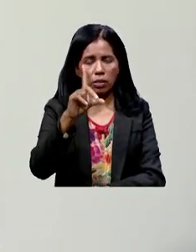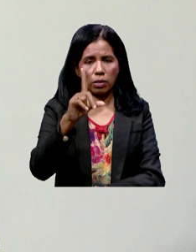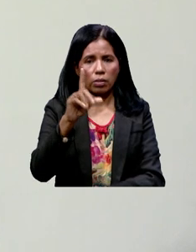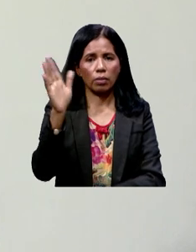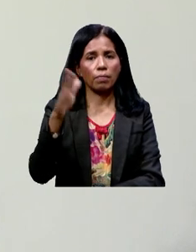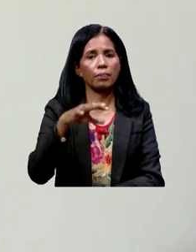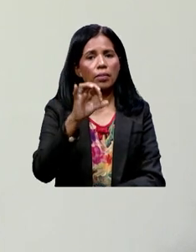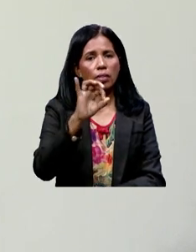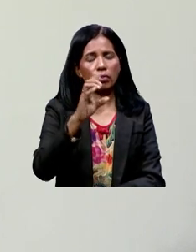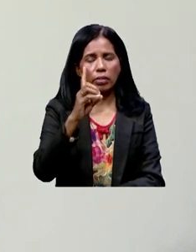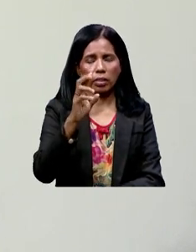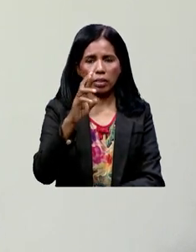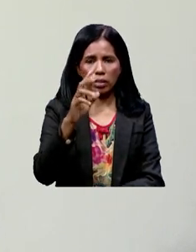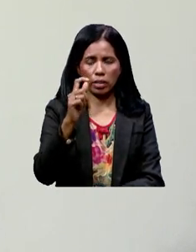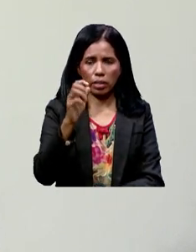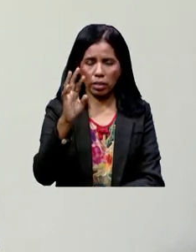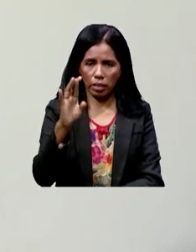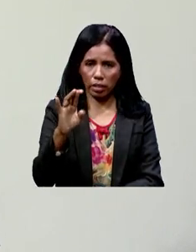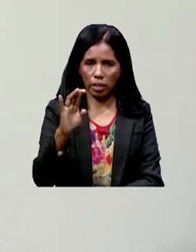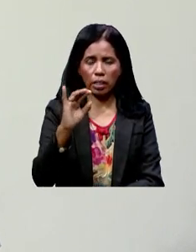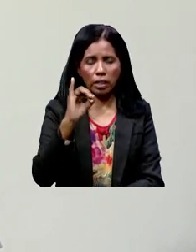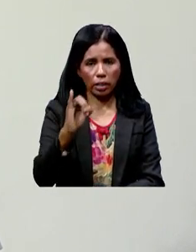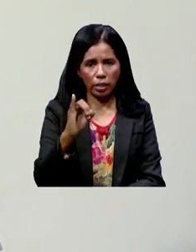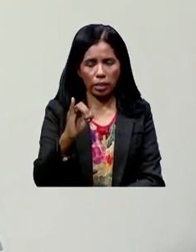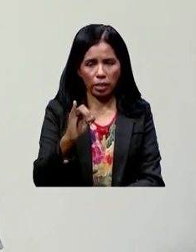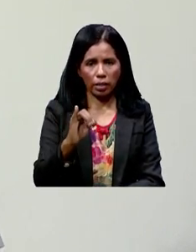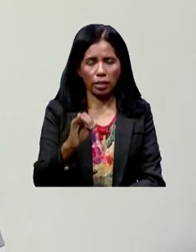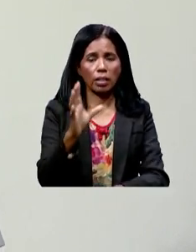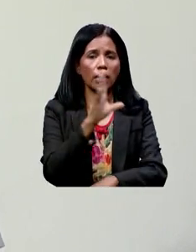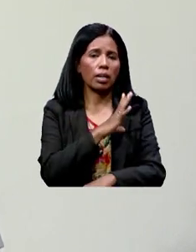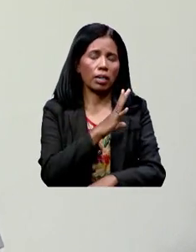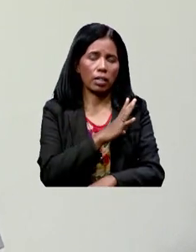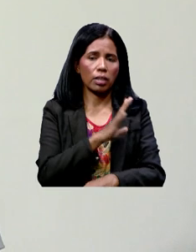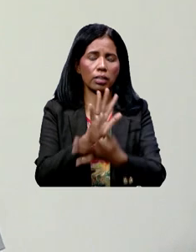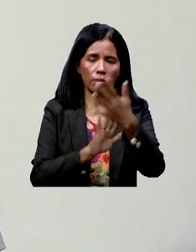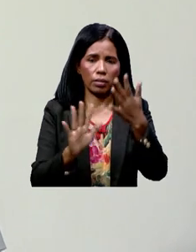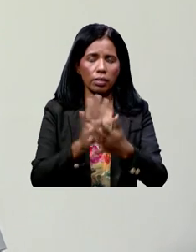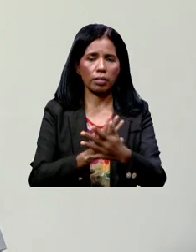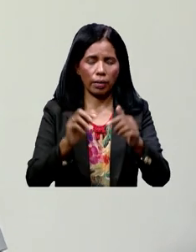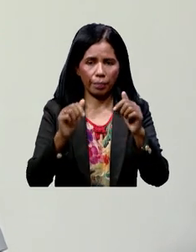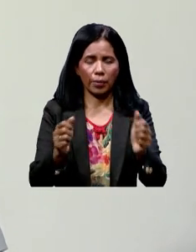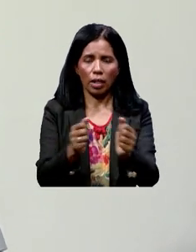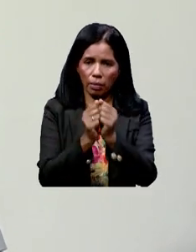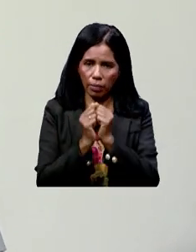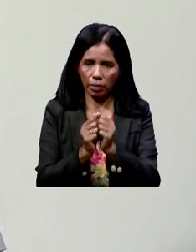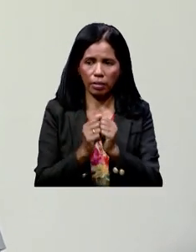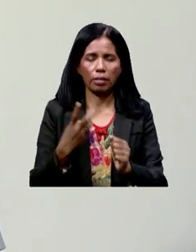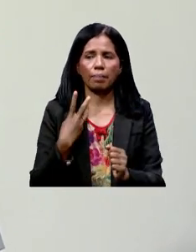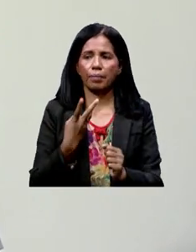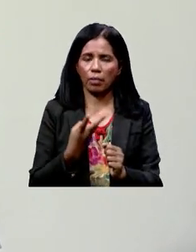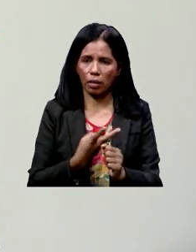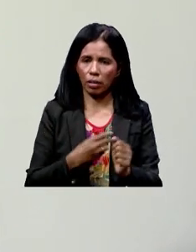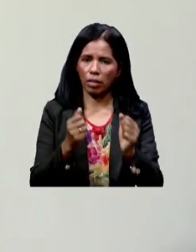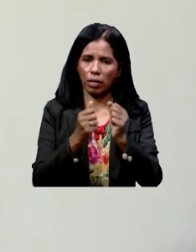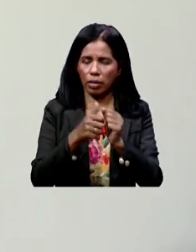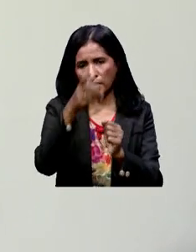1445 Hijriah. Hein kata ho celebrasaun dene ametin liutan itani relasaun ho naim